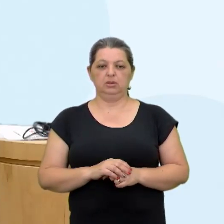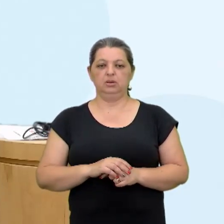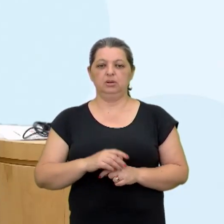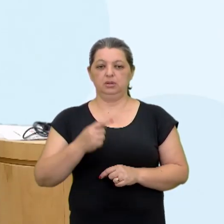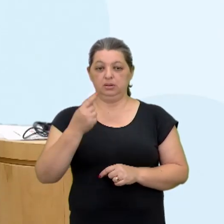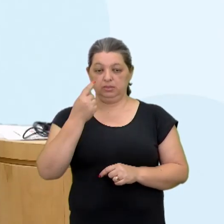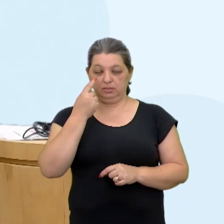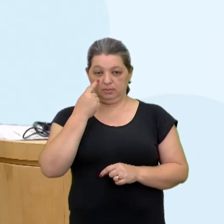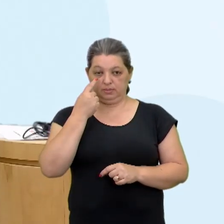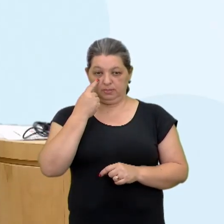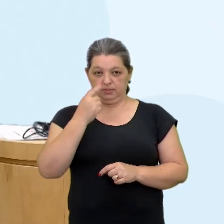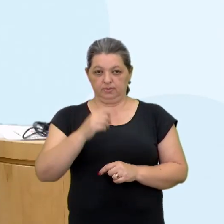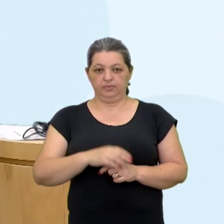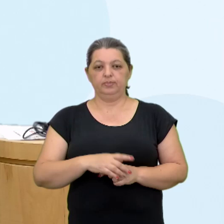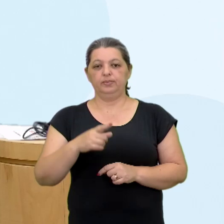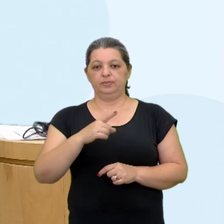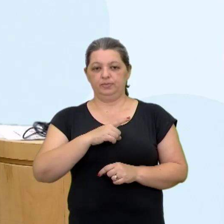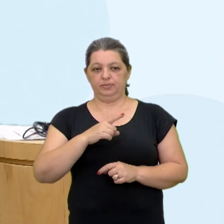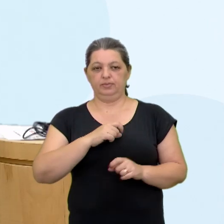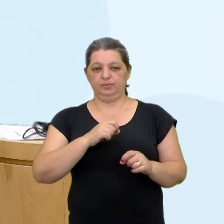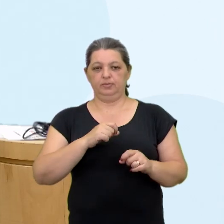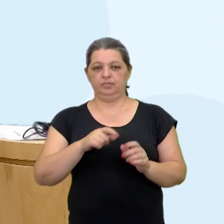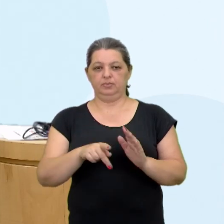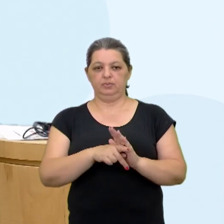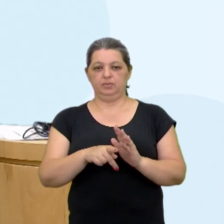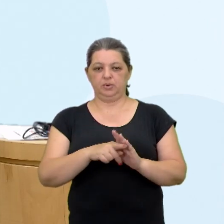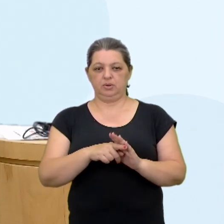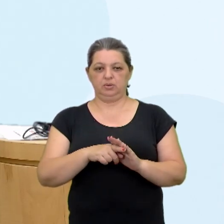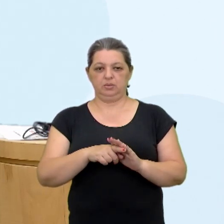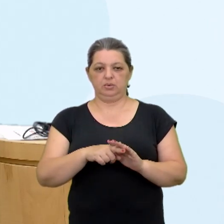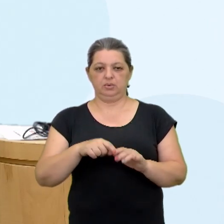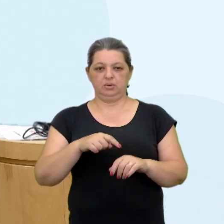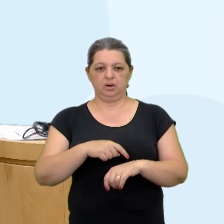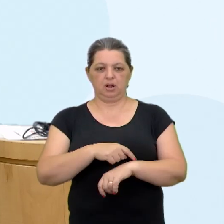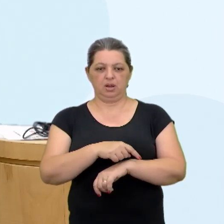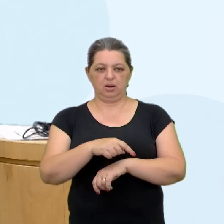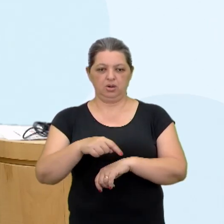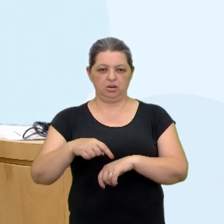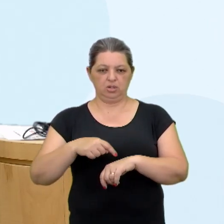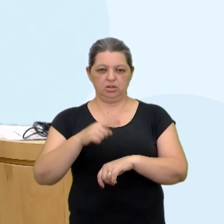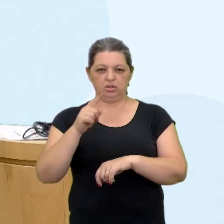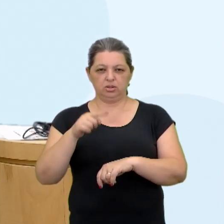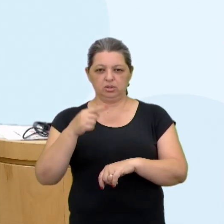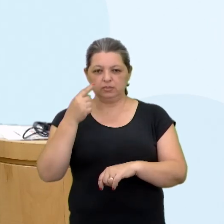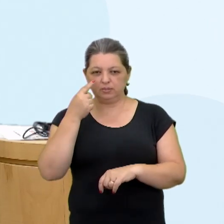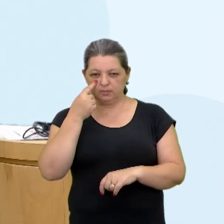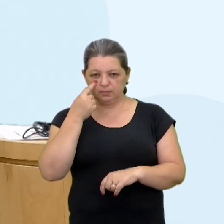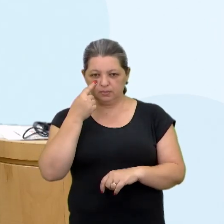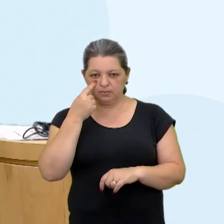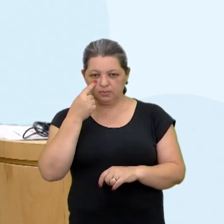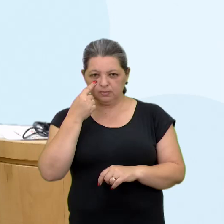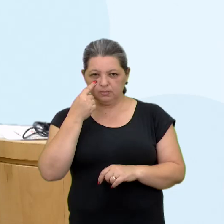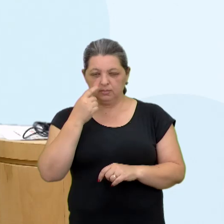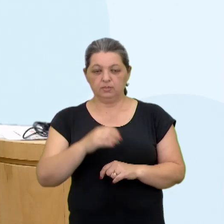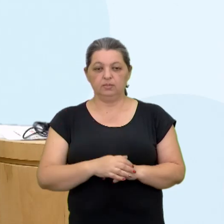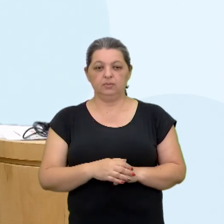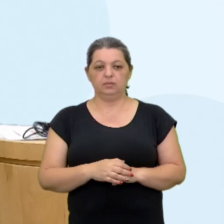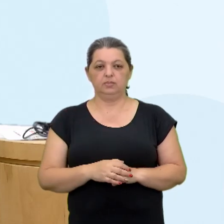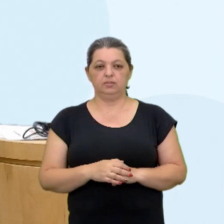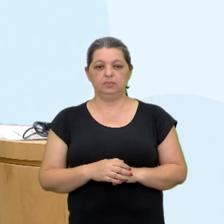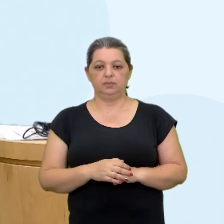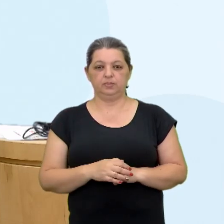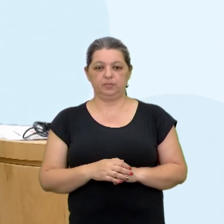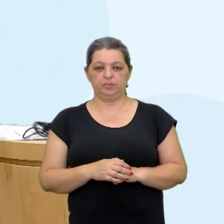Aqui, a gente tem o relógio. Nossa, eu fiz torto pra caramba, mas tá tudo bem. Cadê o mouse,